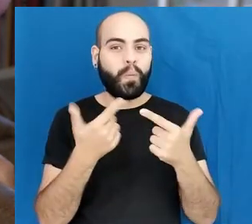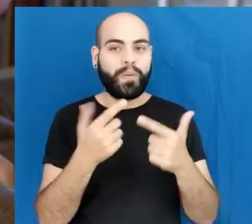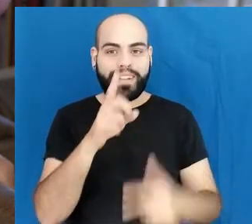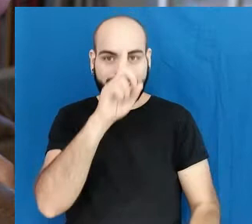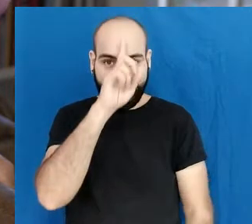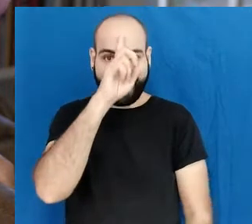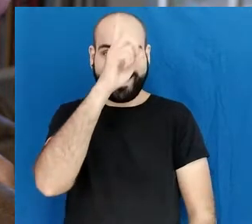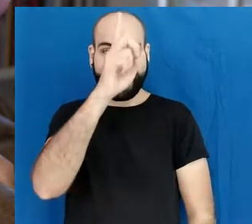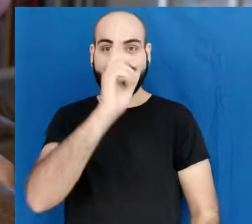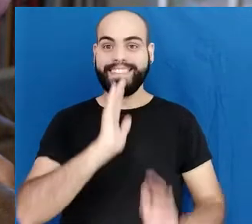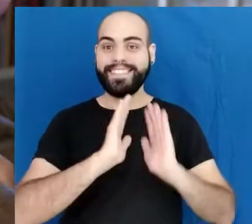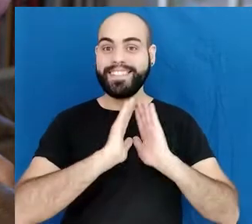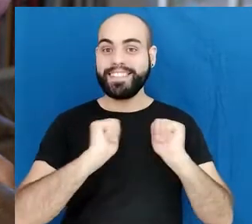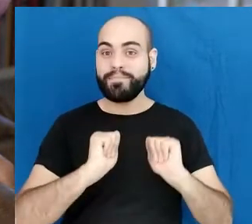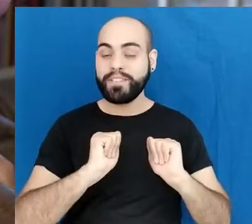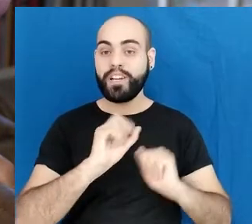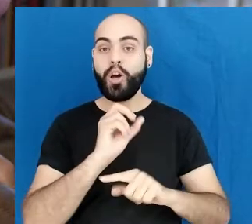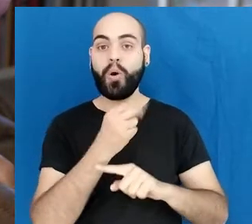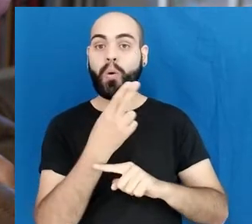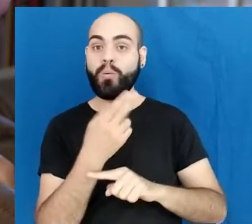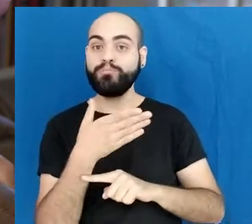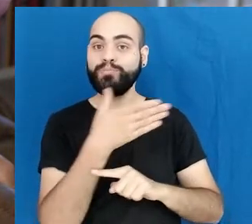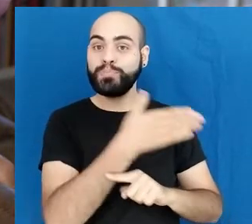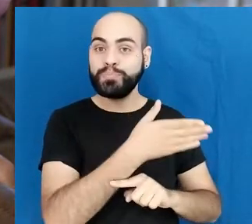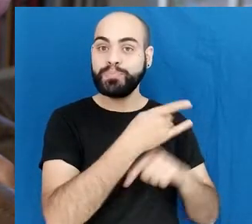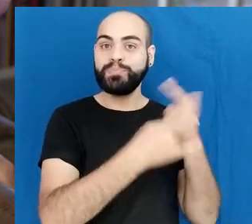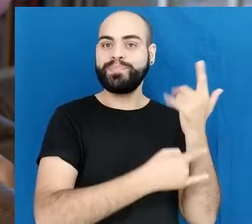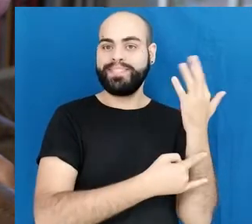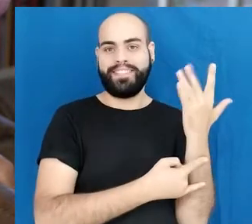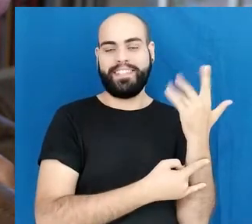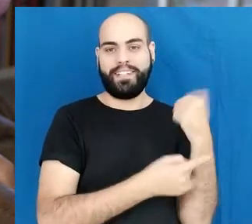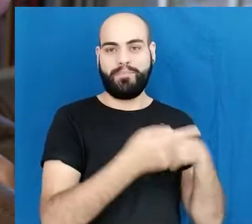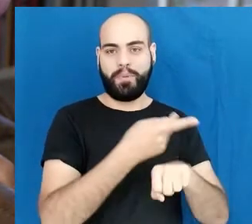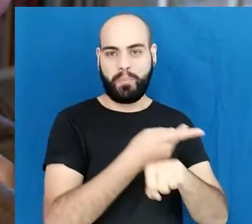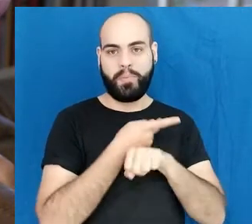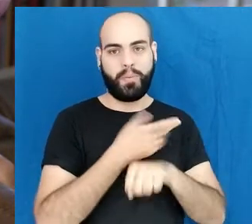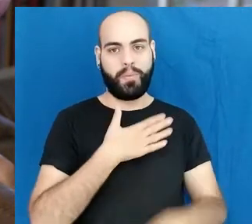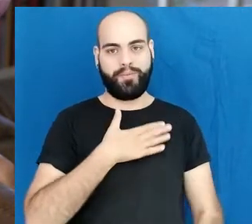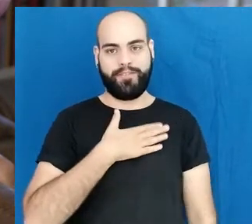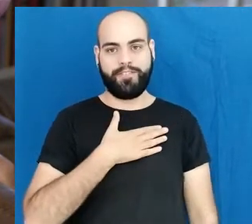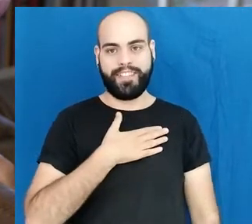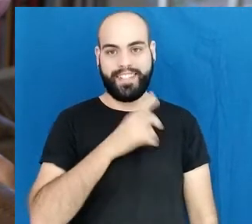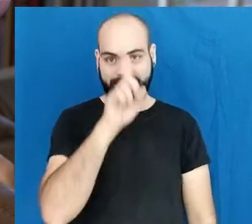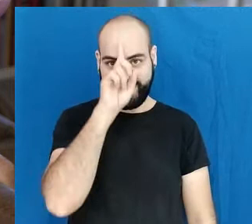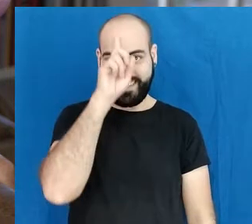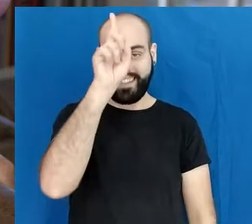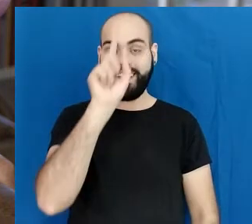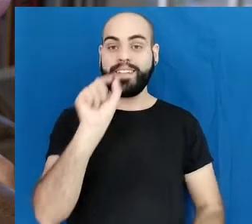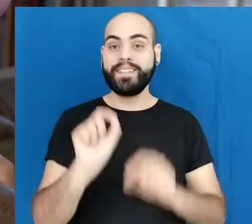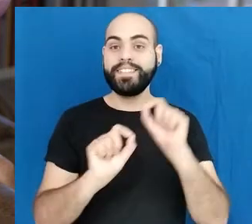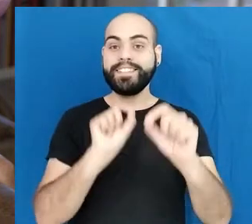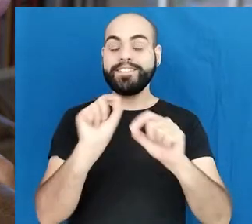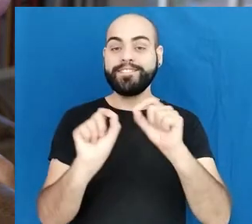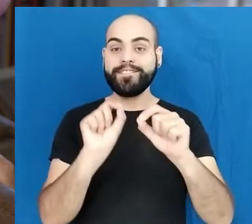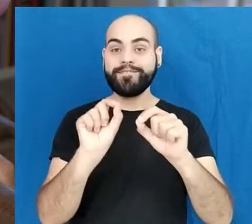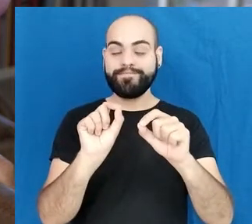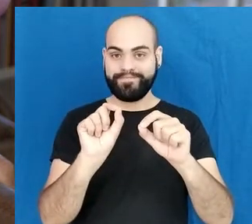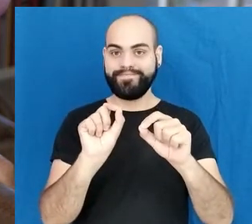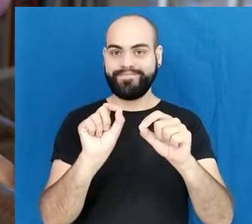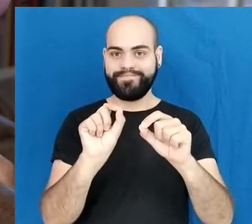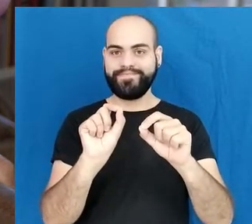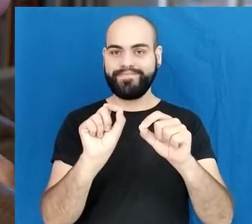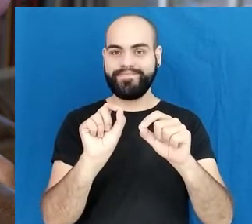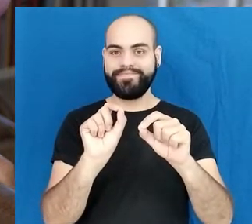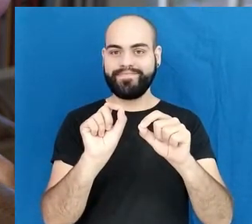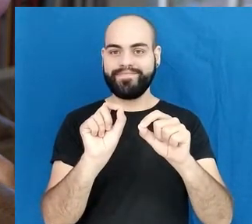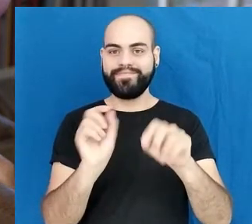eles não tiveram a ideia de me chamar nem de recorrer à universidade. Eles tiveram a ideia de abrigar